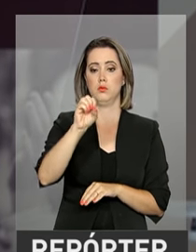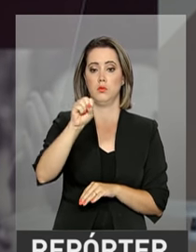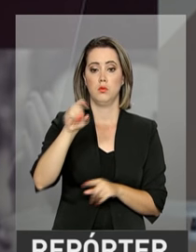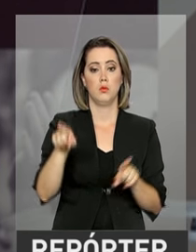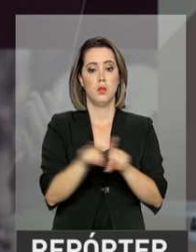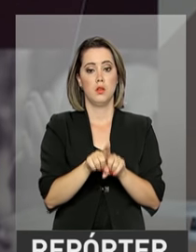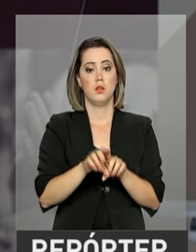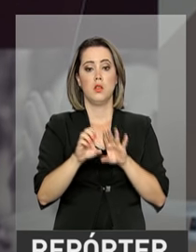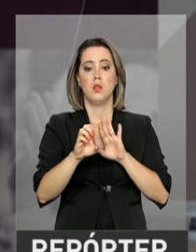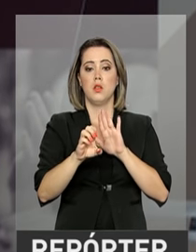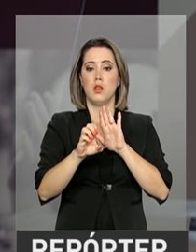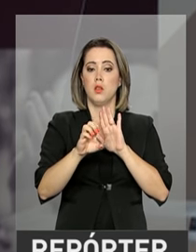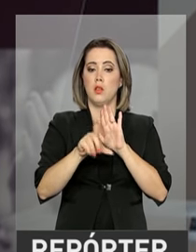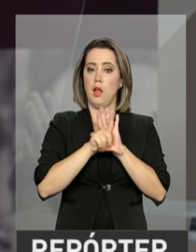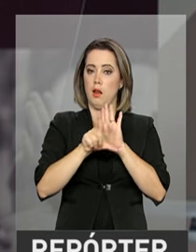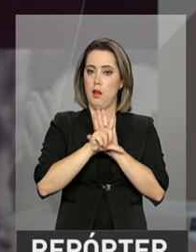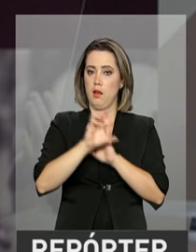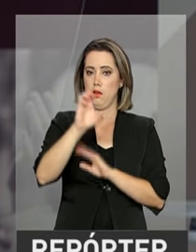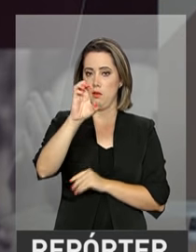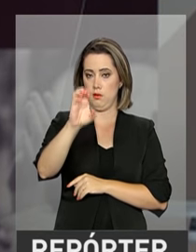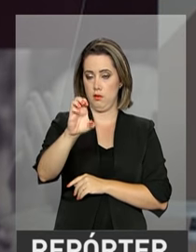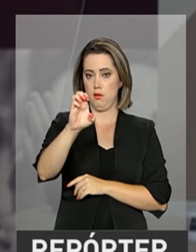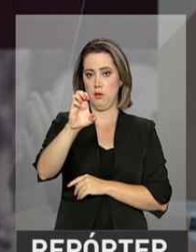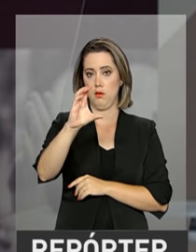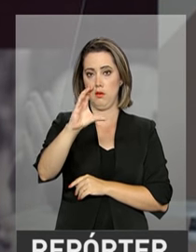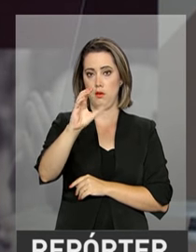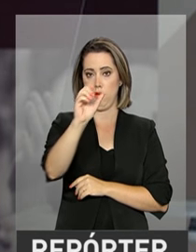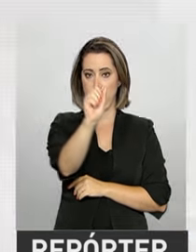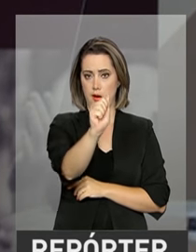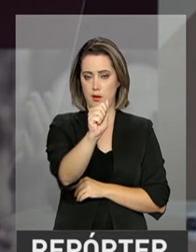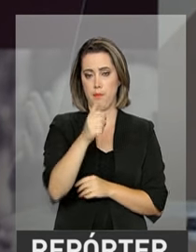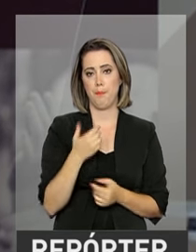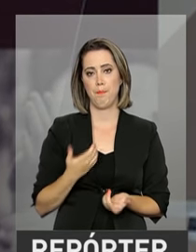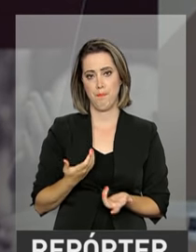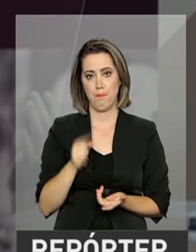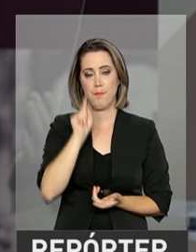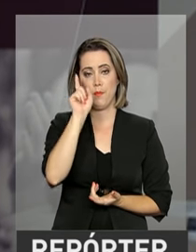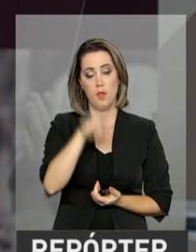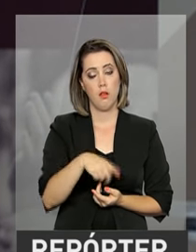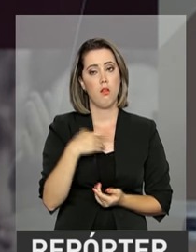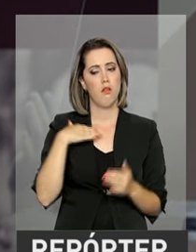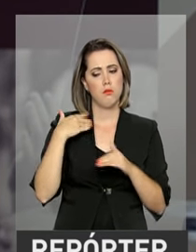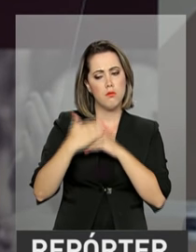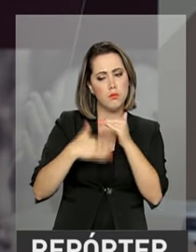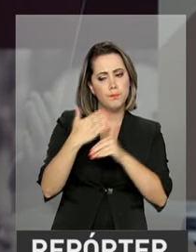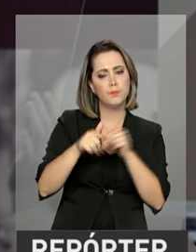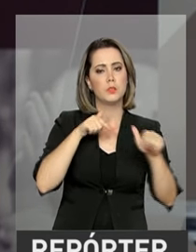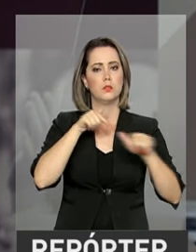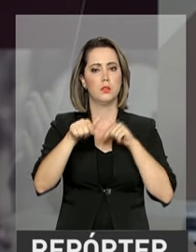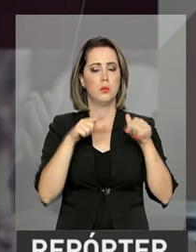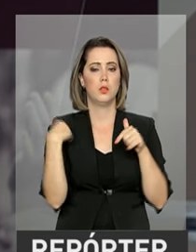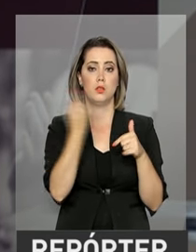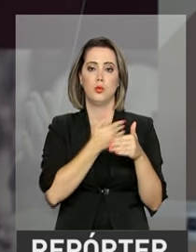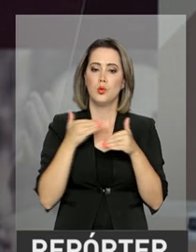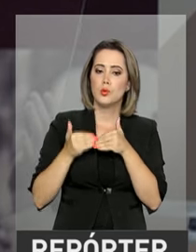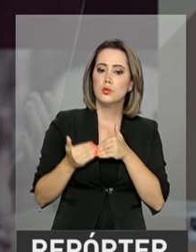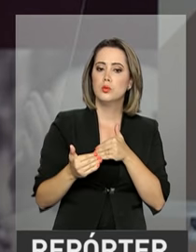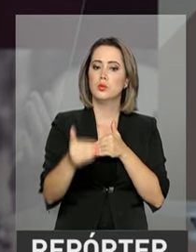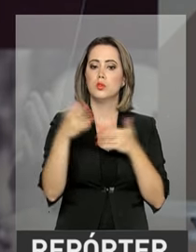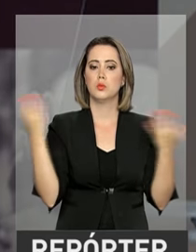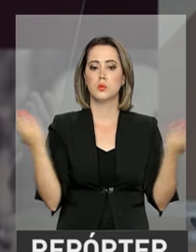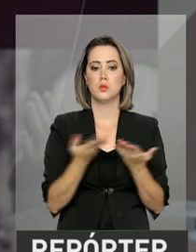1988 e o Estatuto da Criança e do Adolescente. É trajetória que continuamos agora a